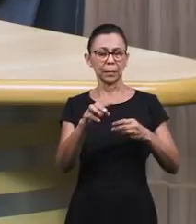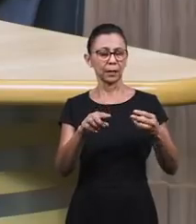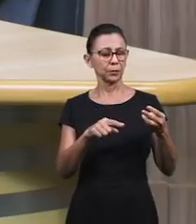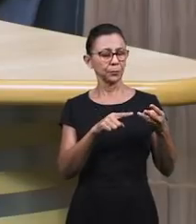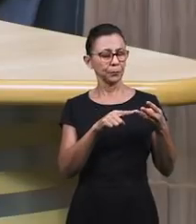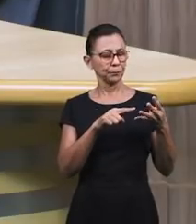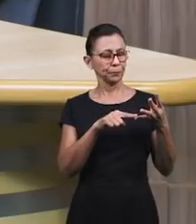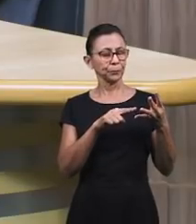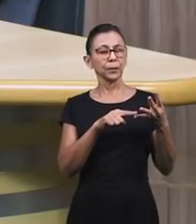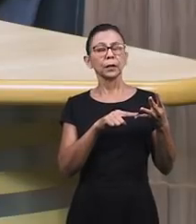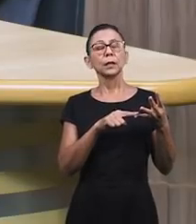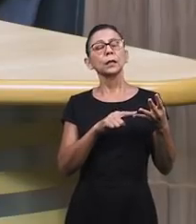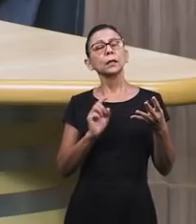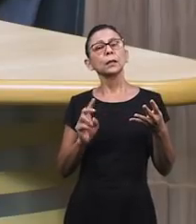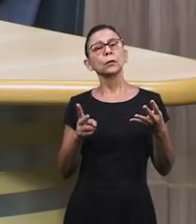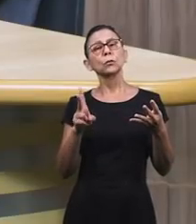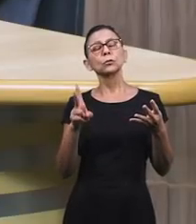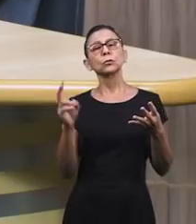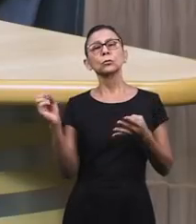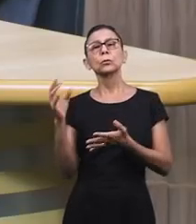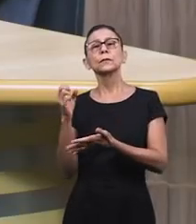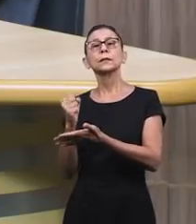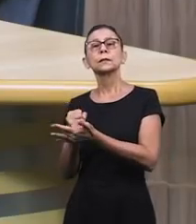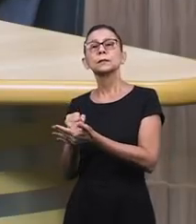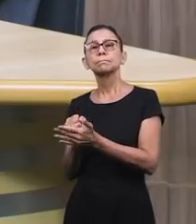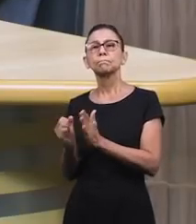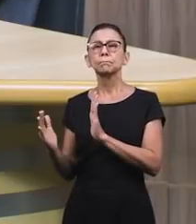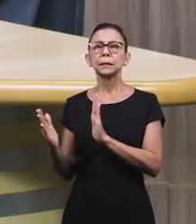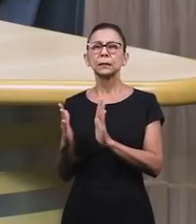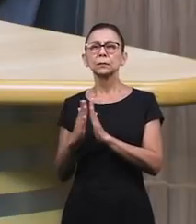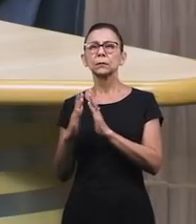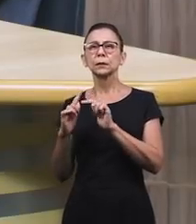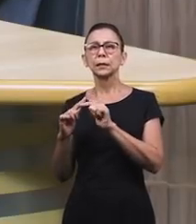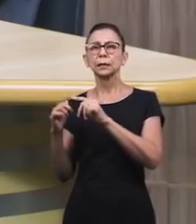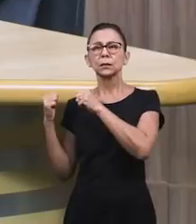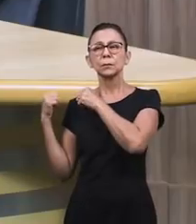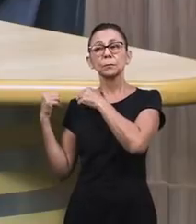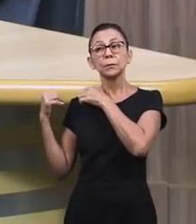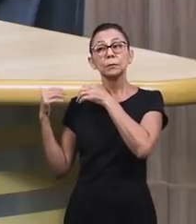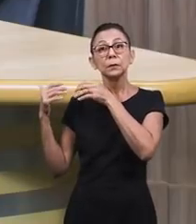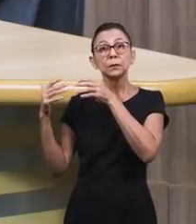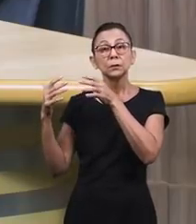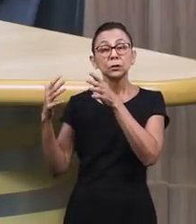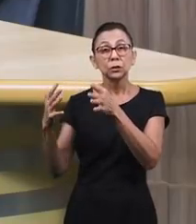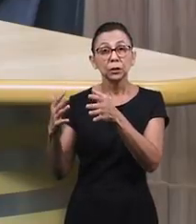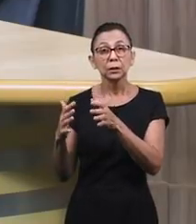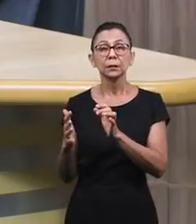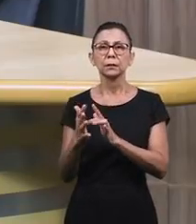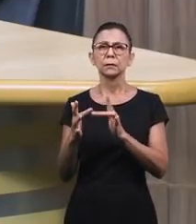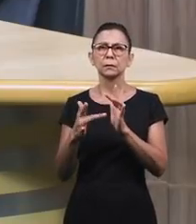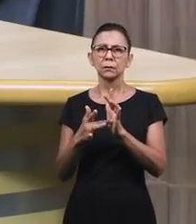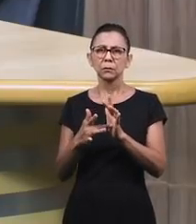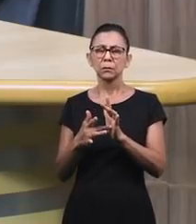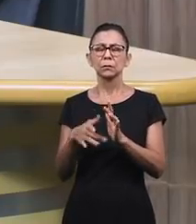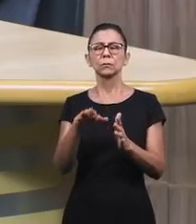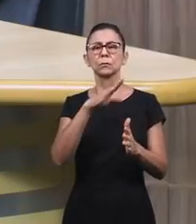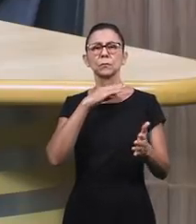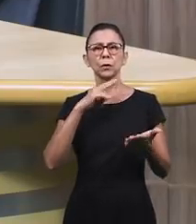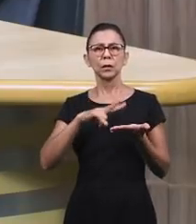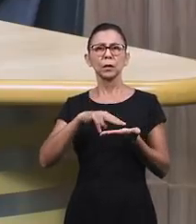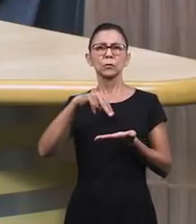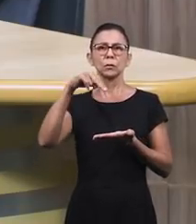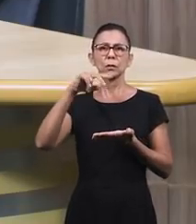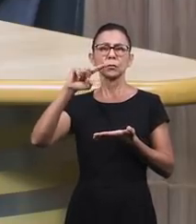a continuação do Novo Testamento com aquilo que nós chamamos de período da igreja primitiva, da igreja que começou ali após a ressurreição de Jesus e